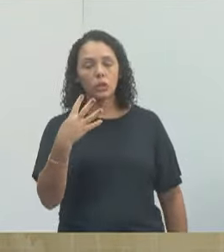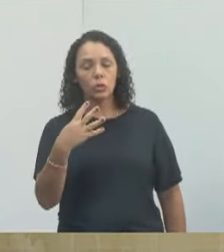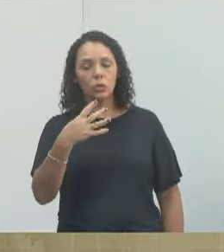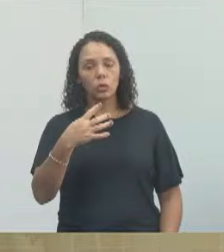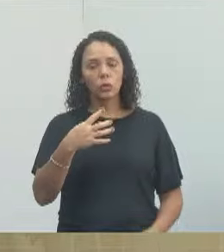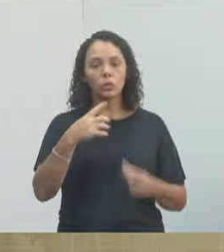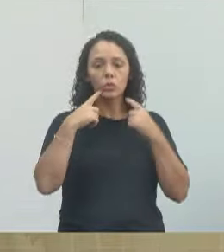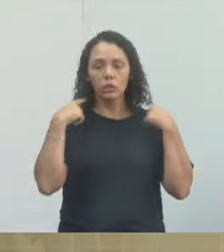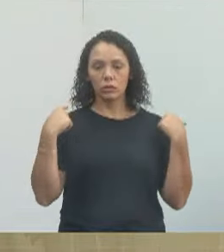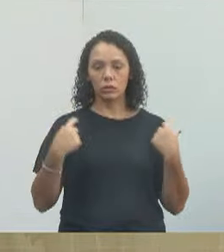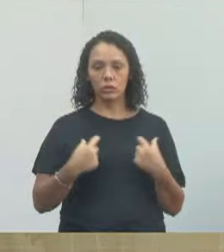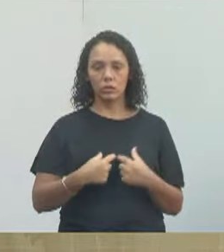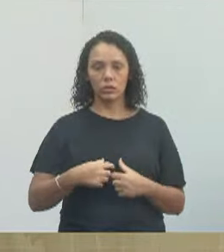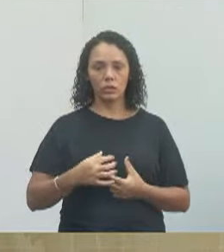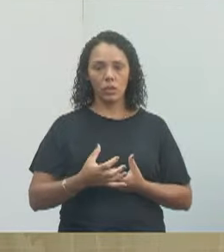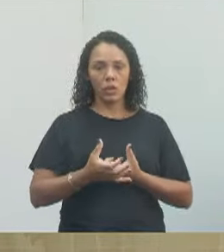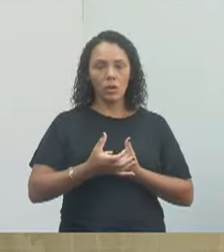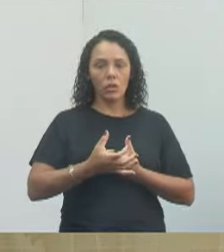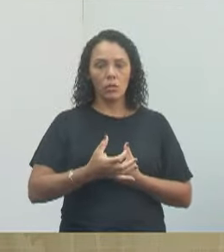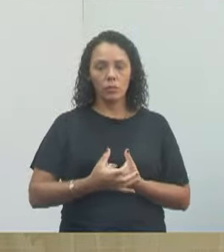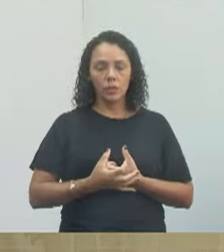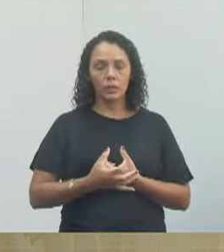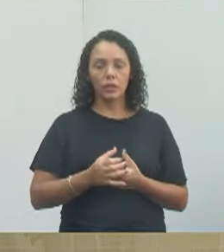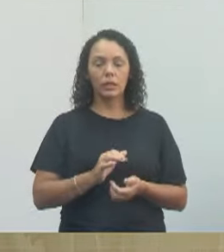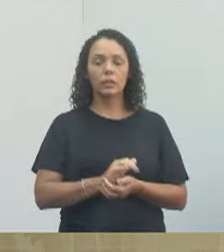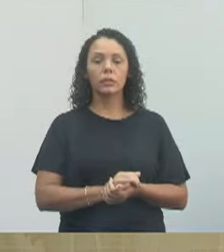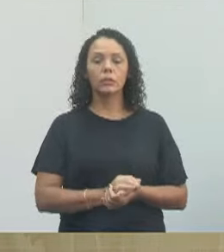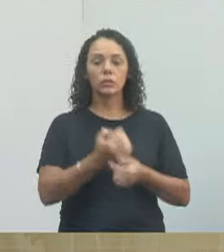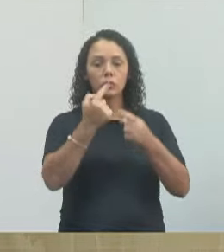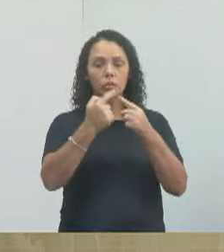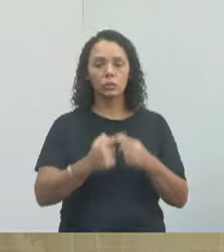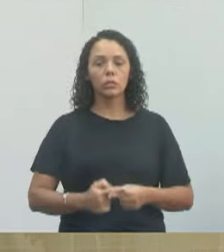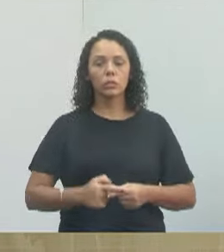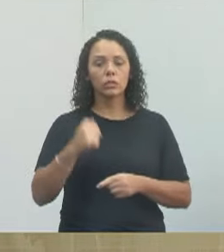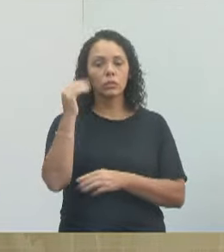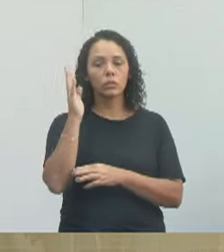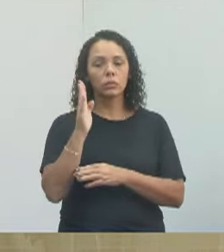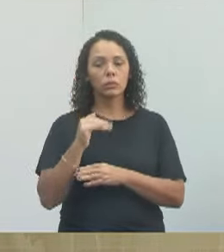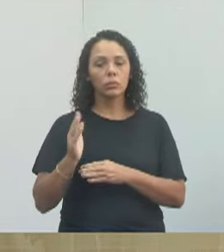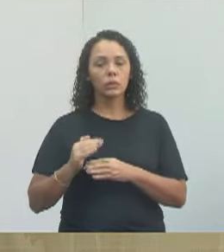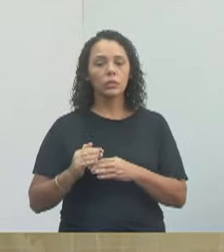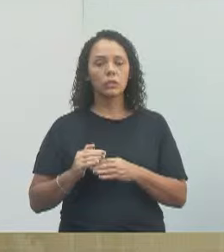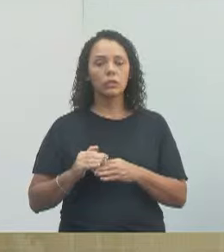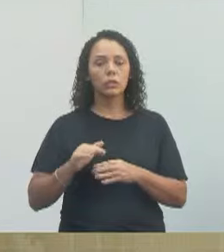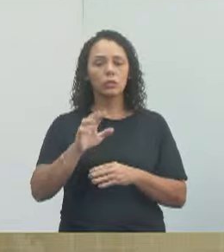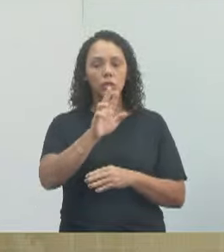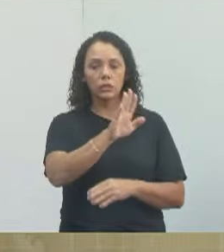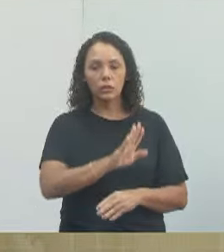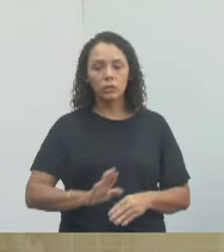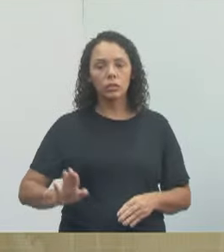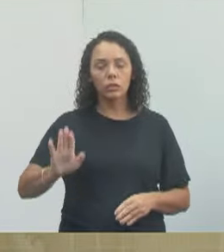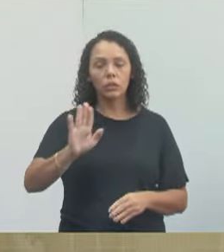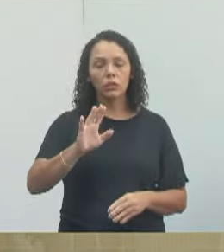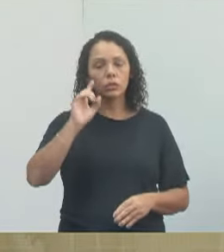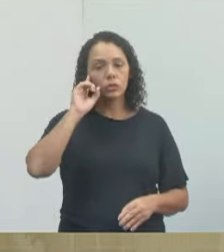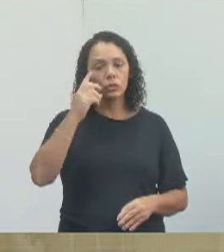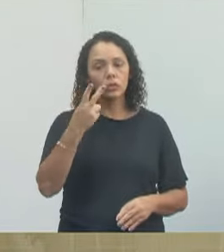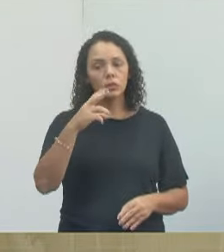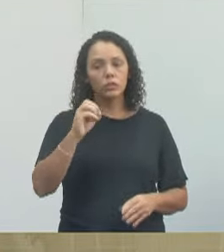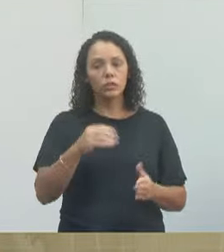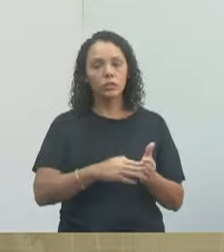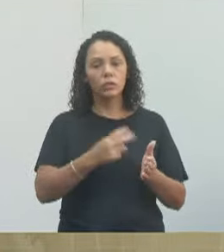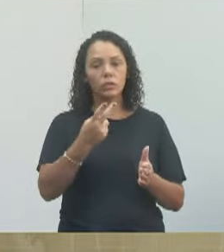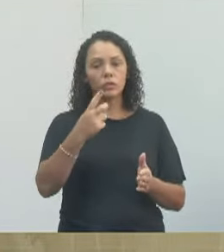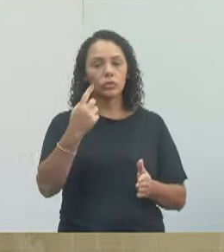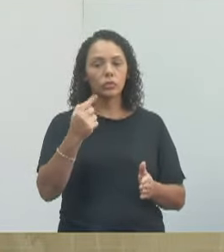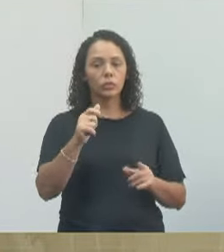no torneio tmb tênis mesa Brasil estadual e regional realizado no dia 20 21 de Abril deste ano em